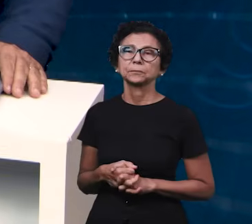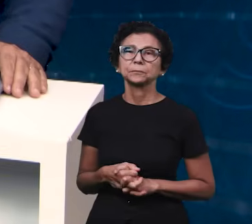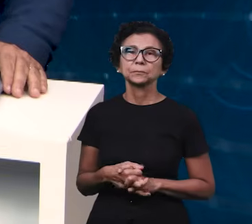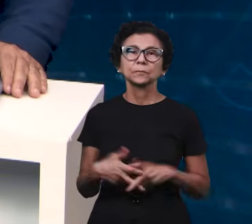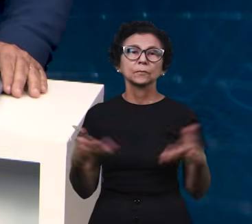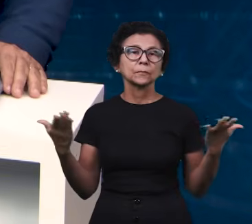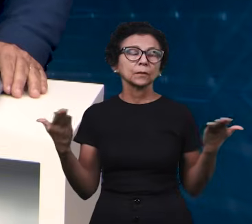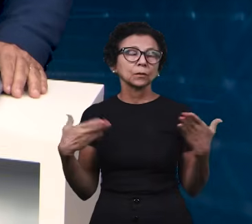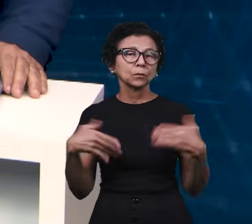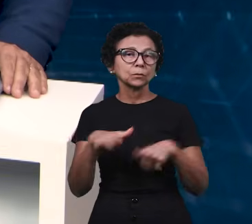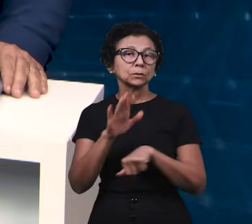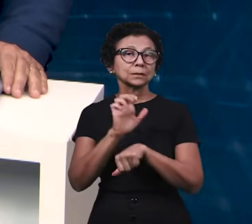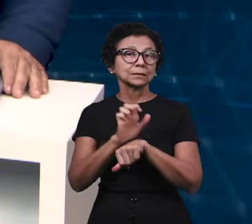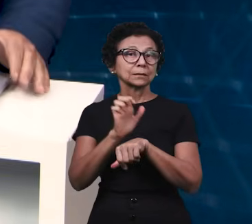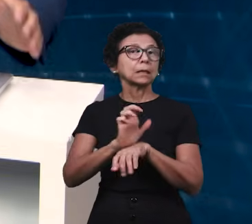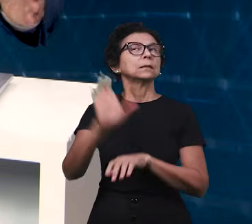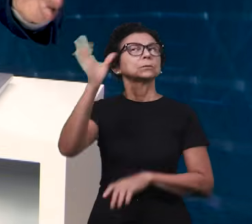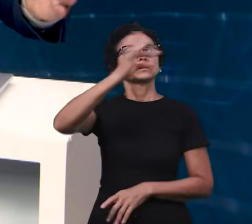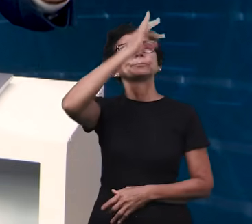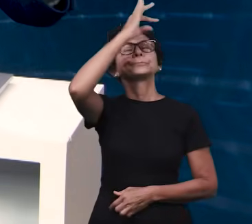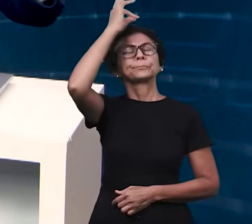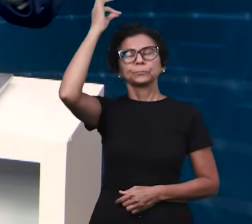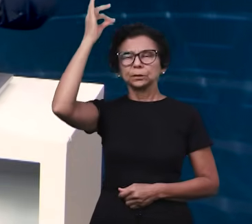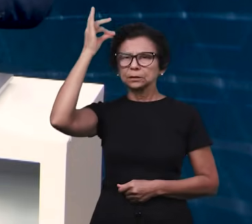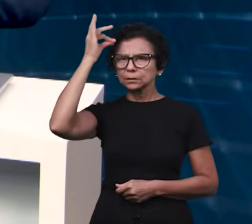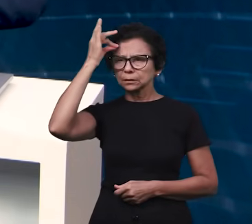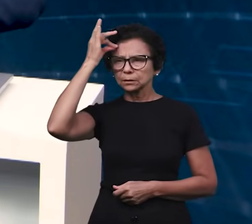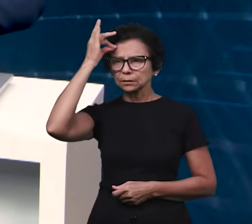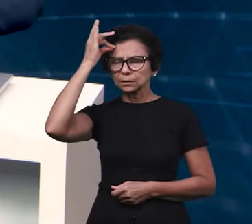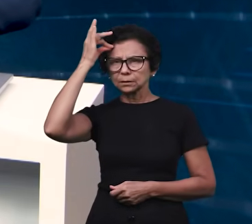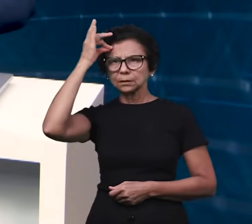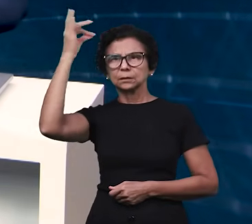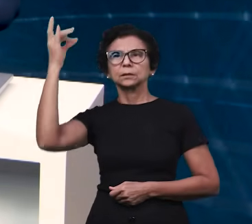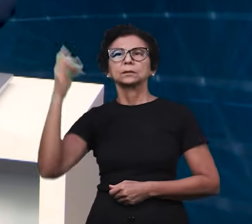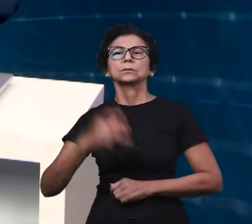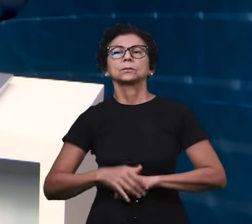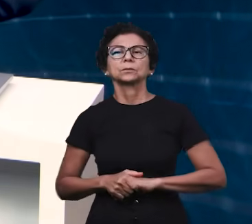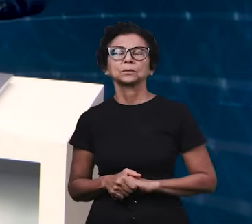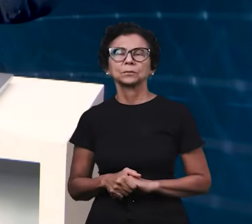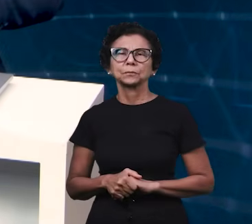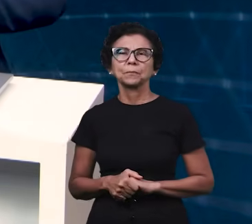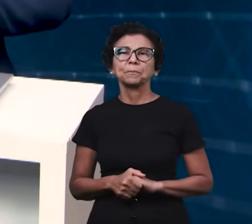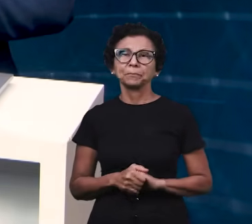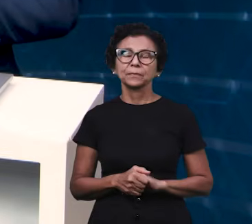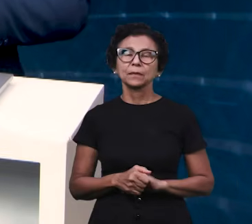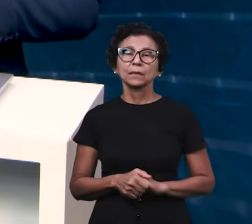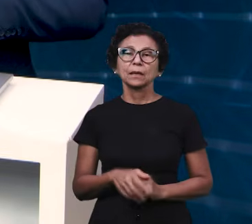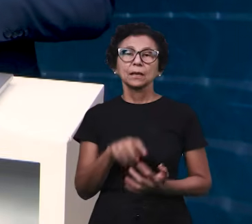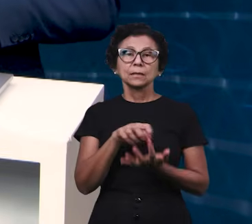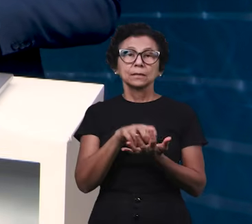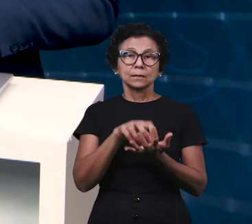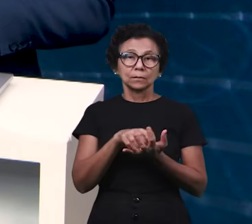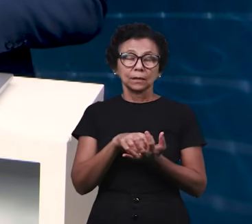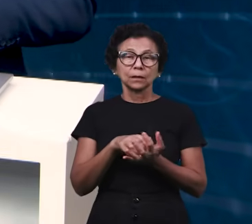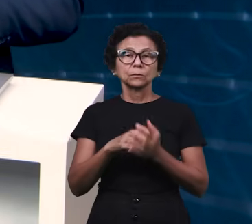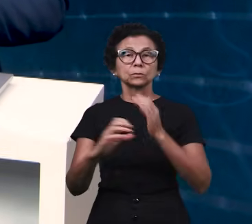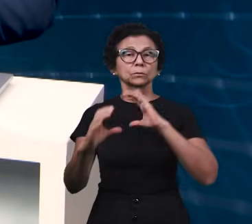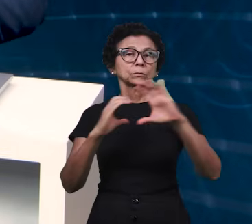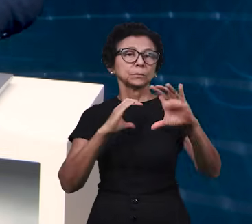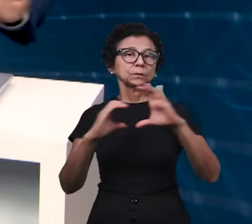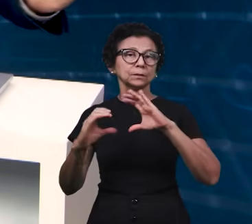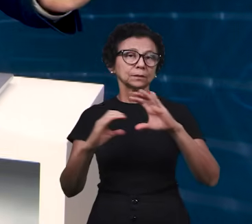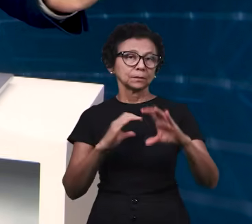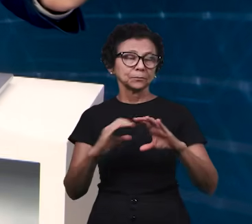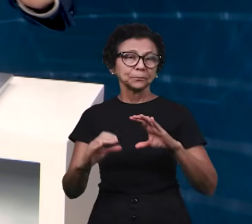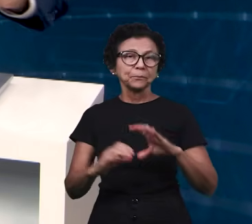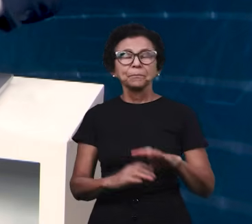aí os destaques da Igreja Cristã Maranata no estado do Espírito Santo. É isso mesmo, onde está localizada a nossa central de comunicação.